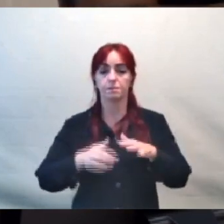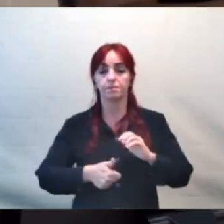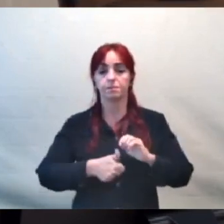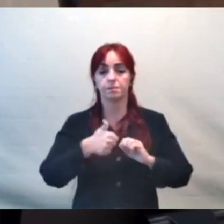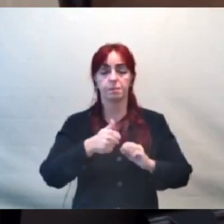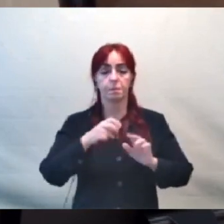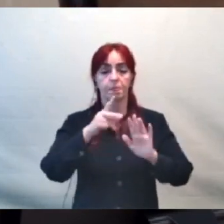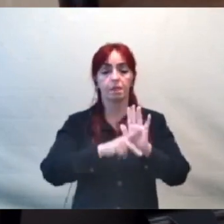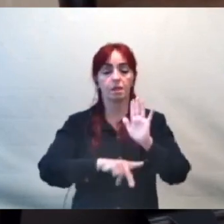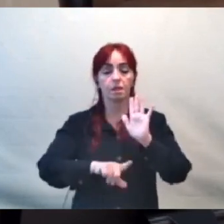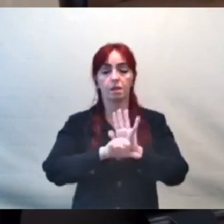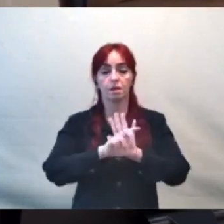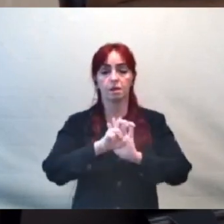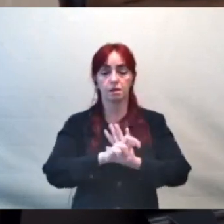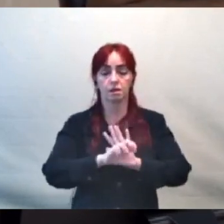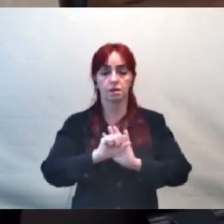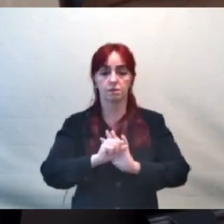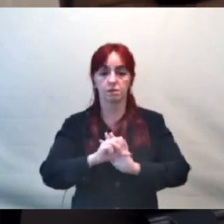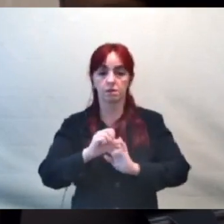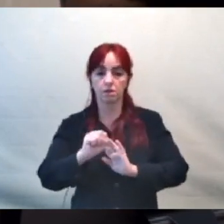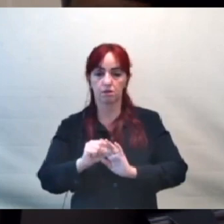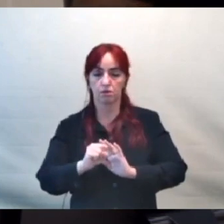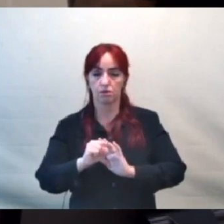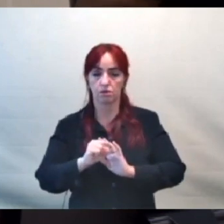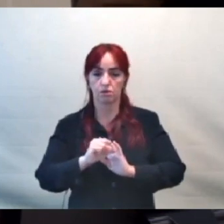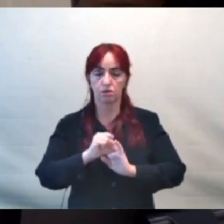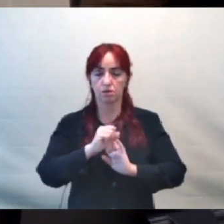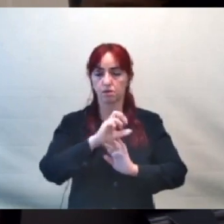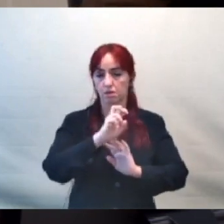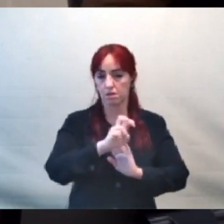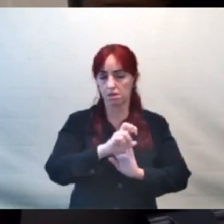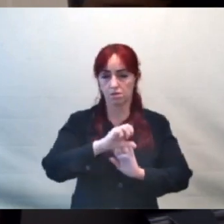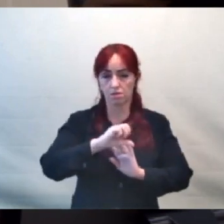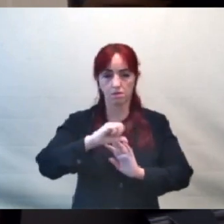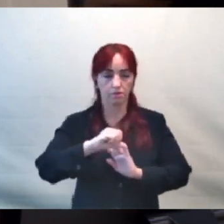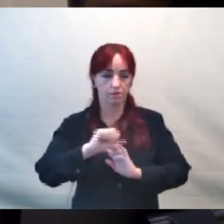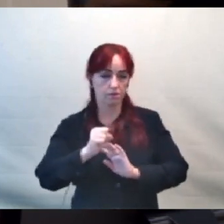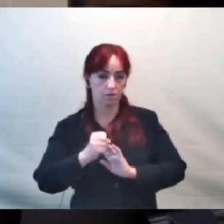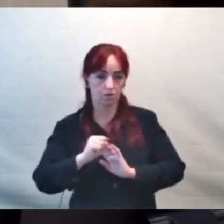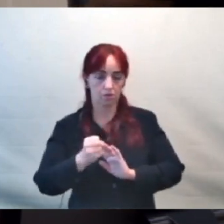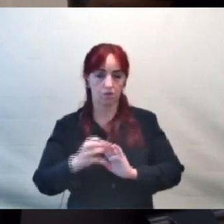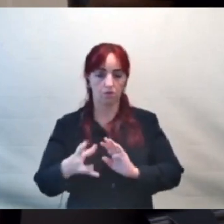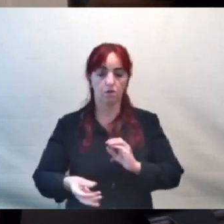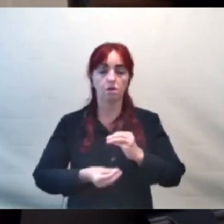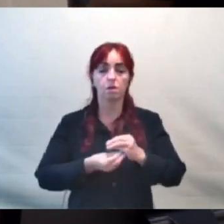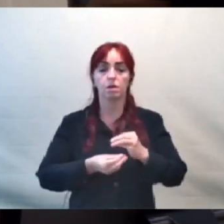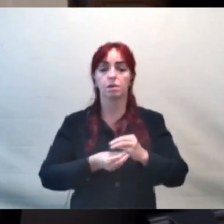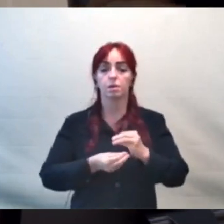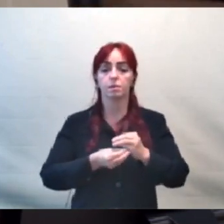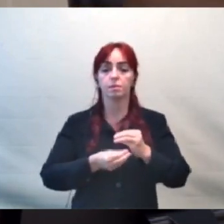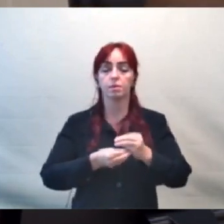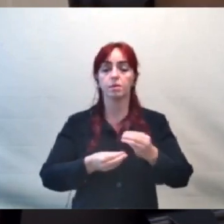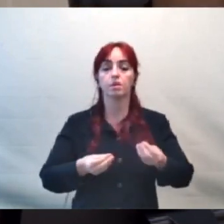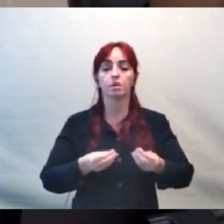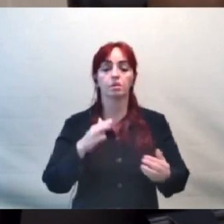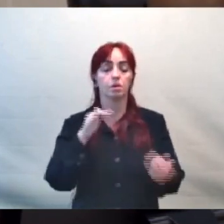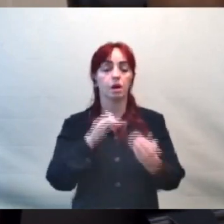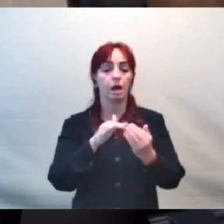lei, que é o 598/2023, segundo turno. Ementa. Expõe sobre o acordo de parceria para